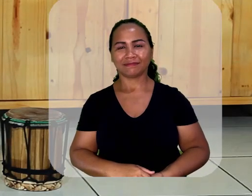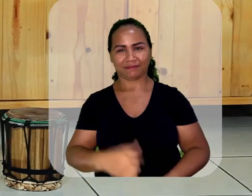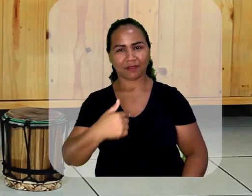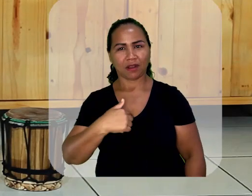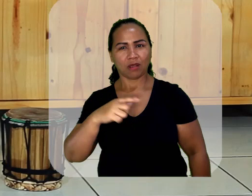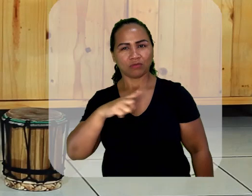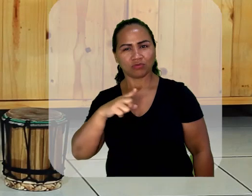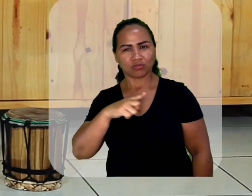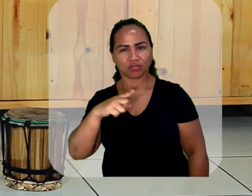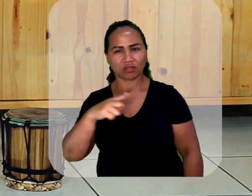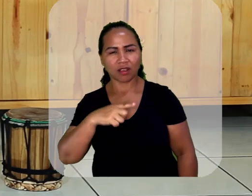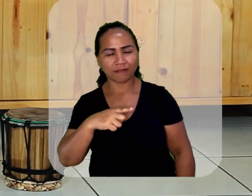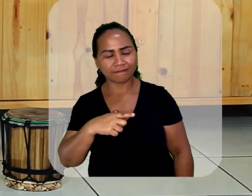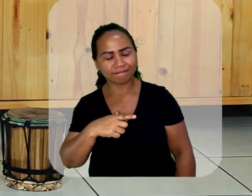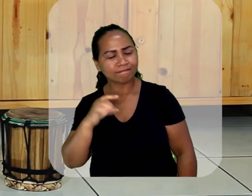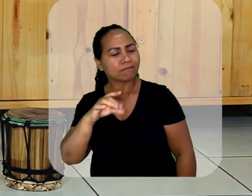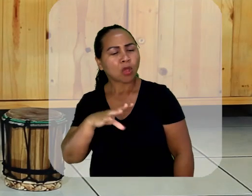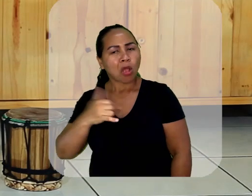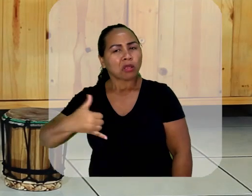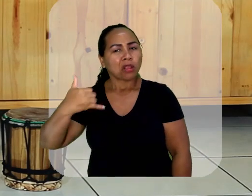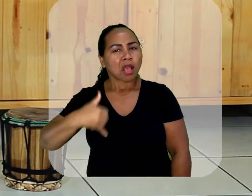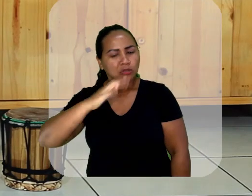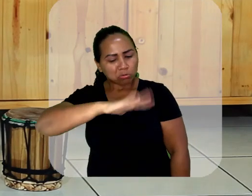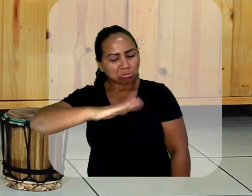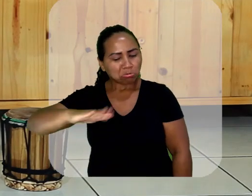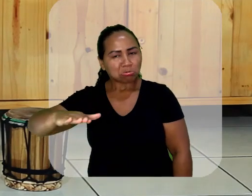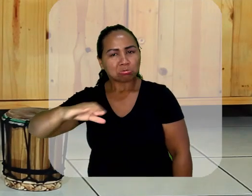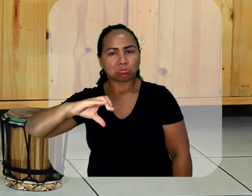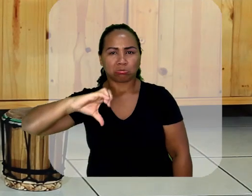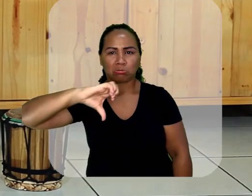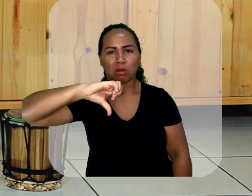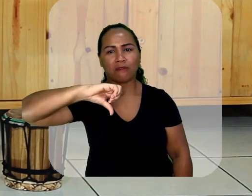Eu tinha apenas 9 anos.